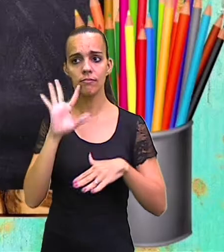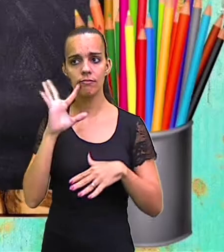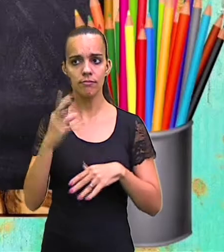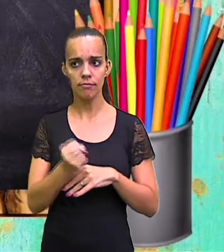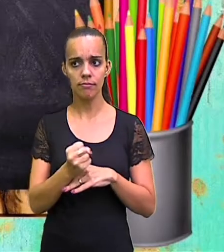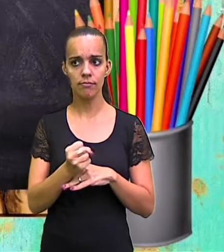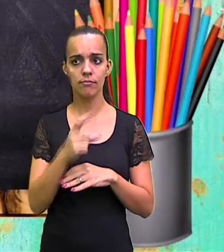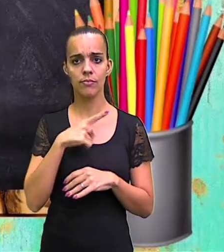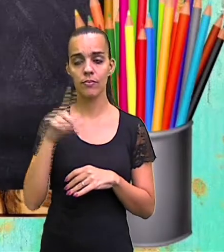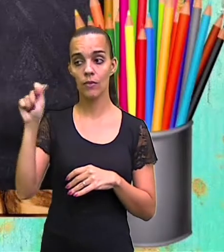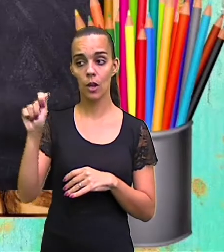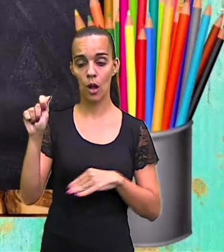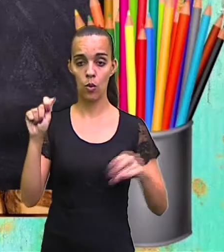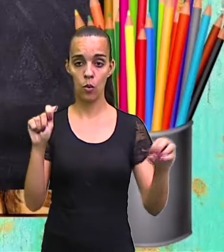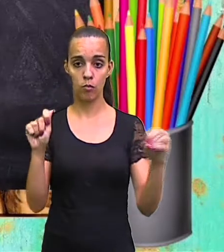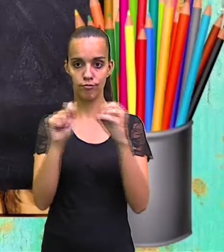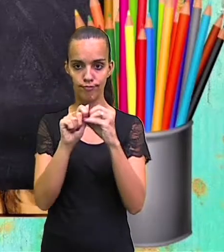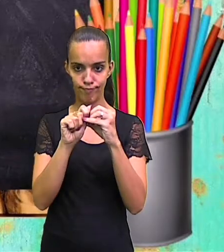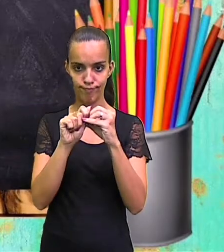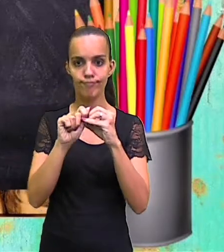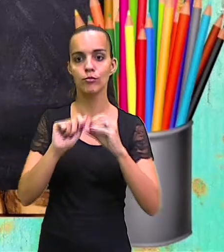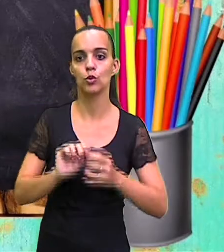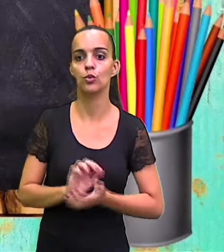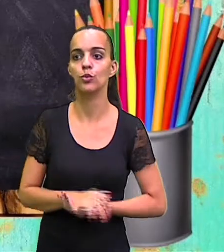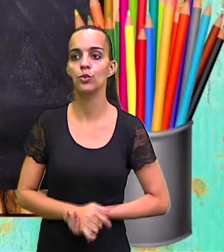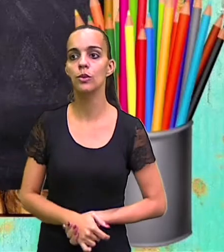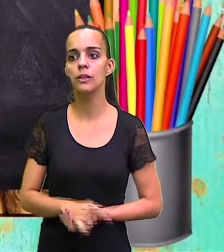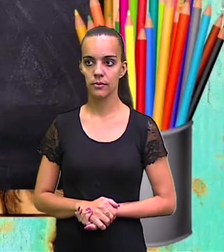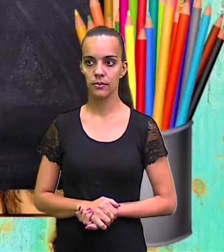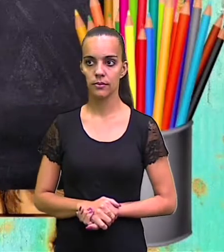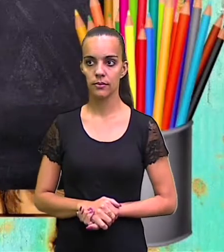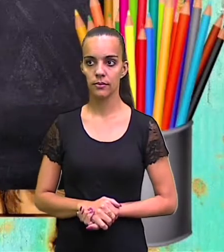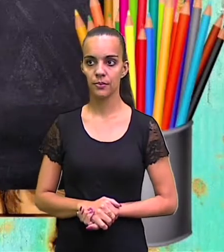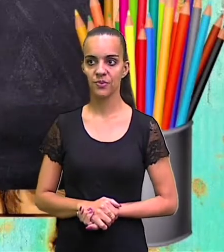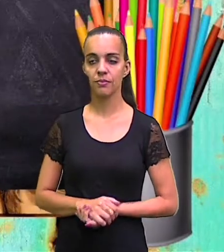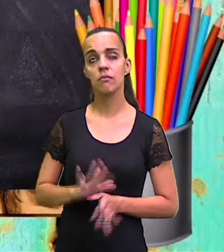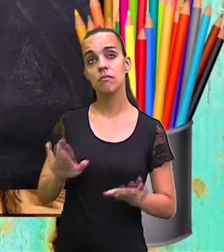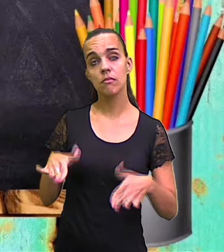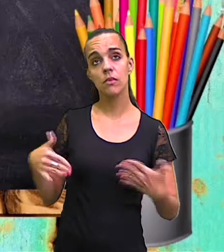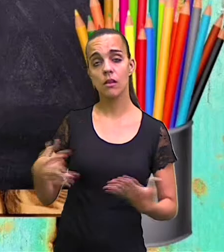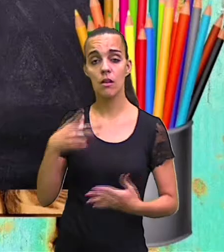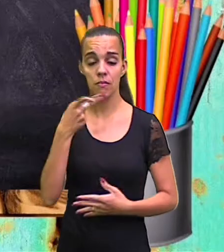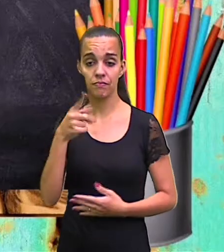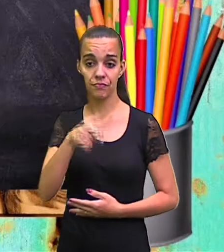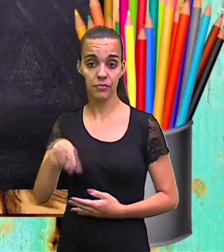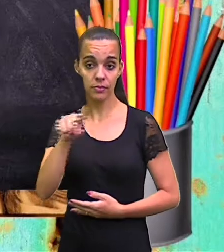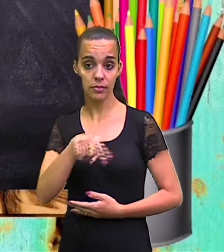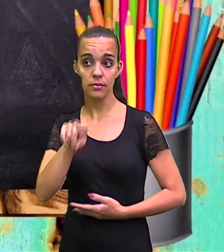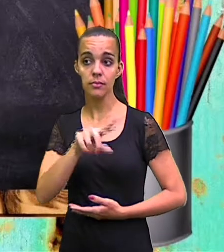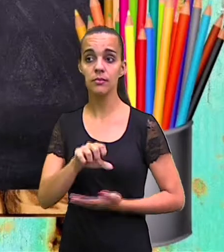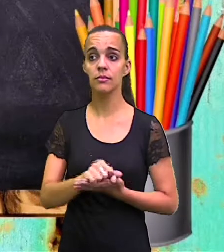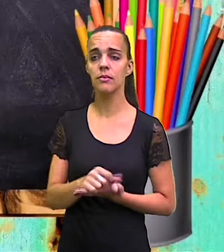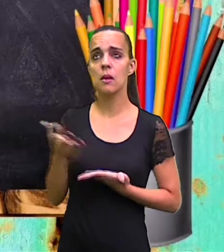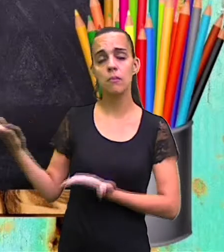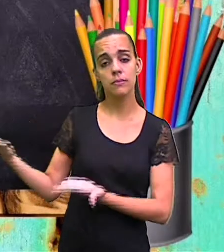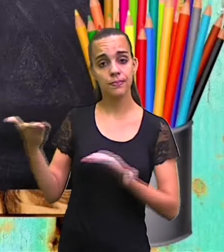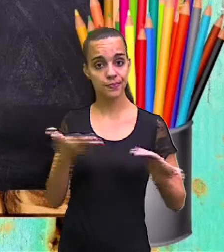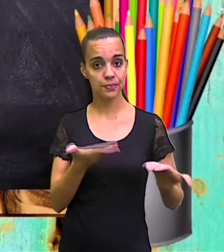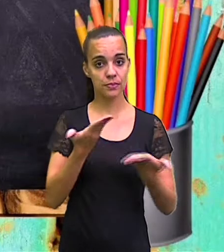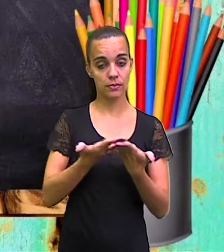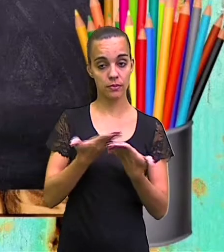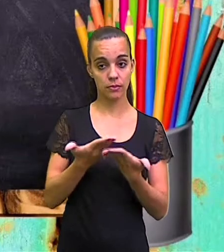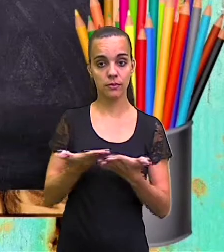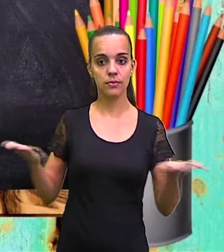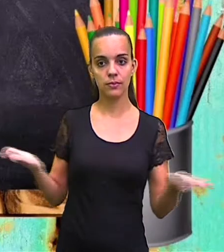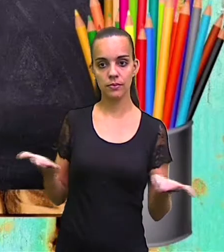e achou o O. Bem-vindo ao, certo? E se eu dissesse para vocês, bem-vindo à aula